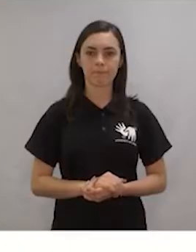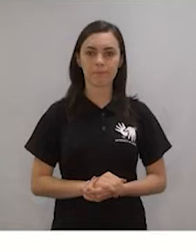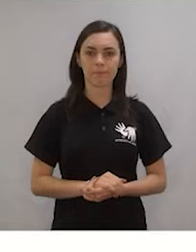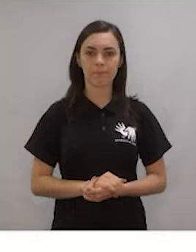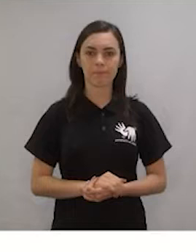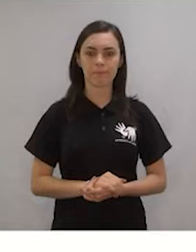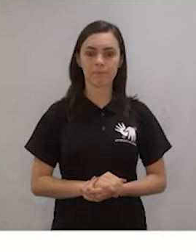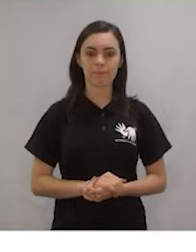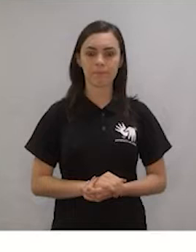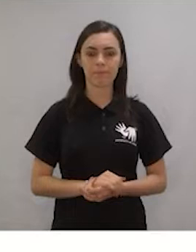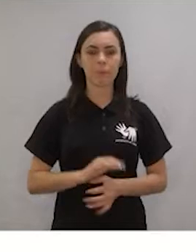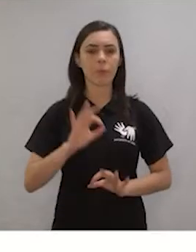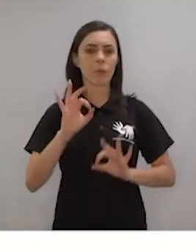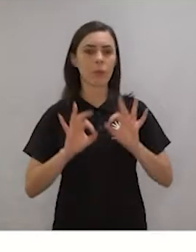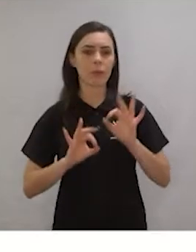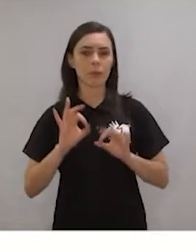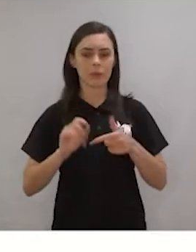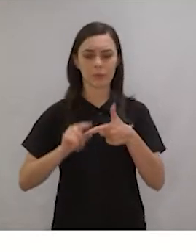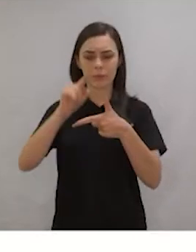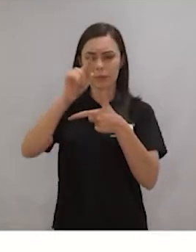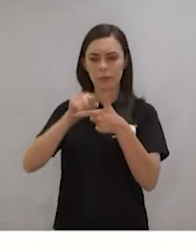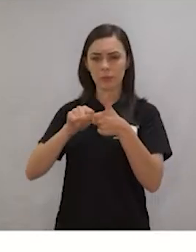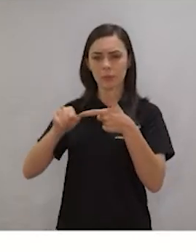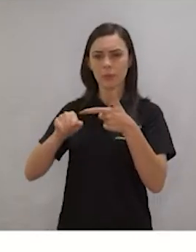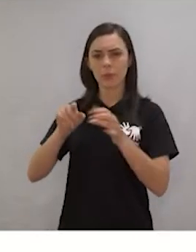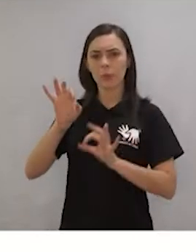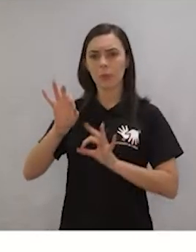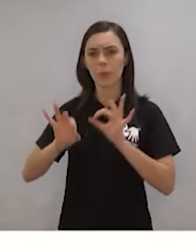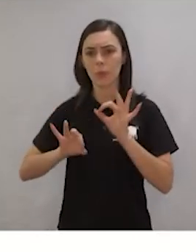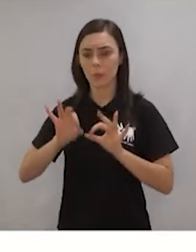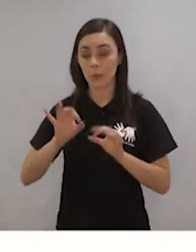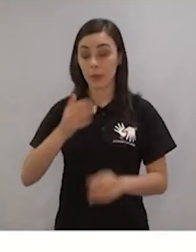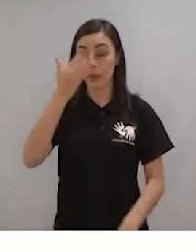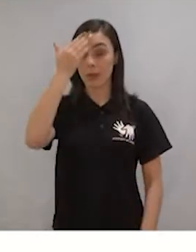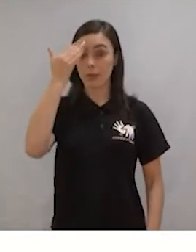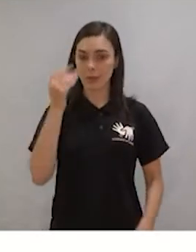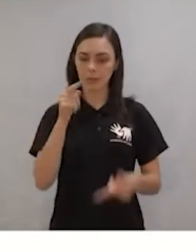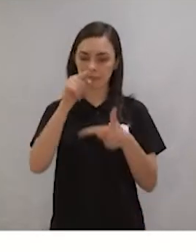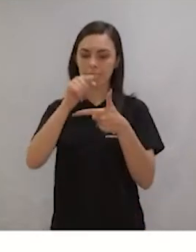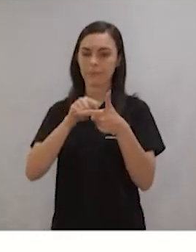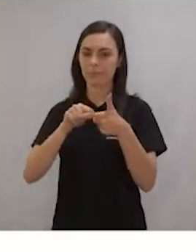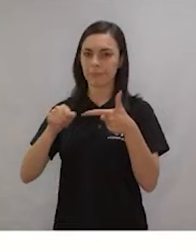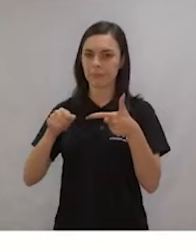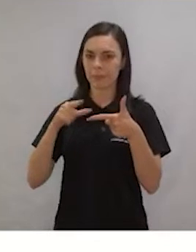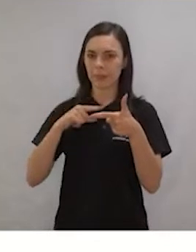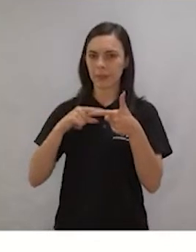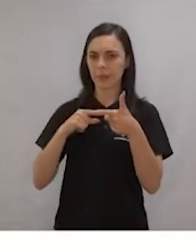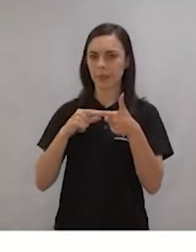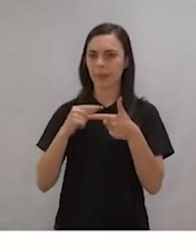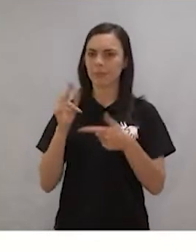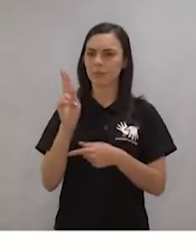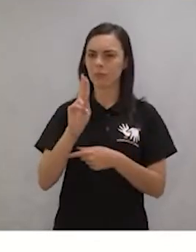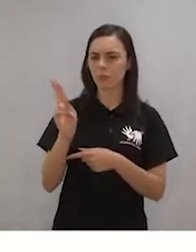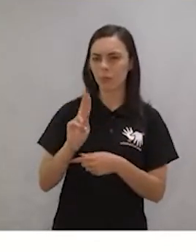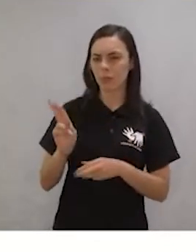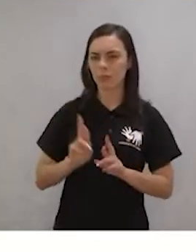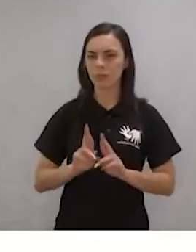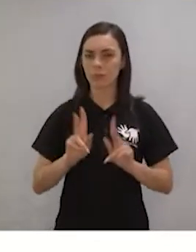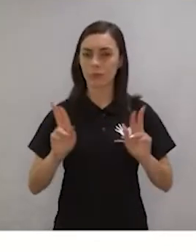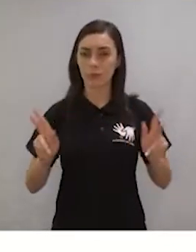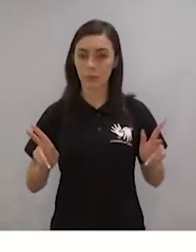Organizando os termos da divisão. Nós sabemos que a divisão, ela é composta por termos,